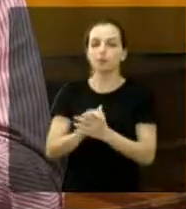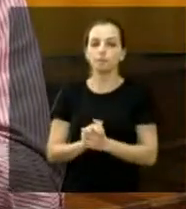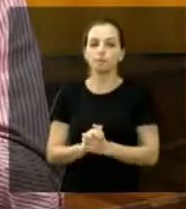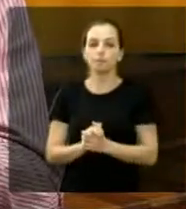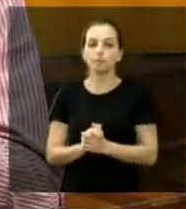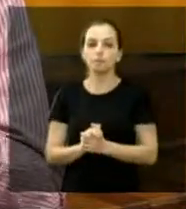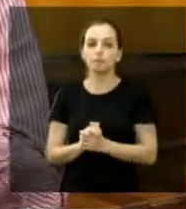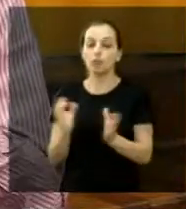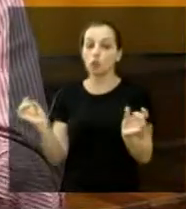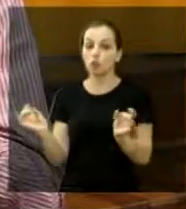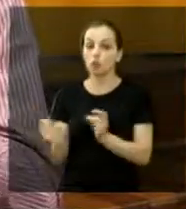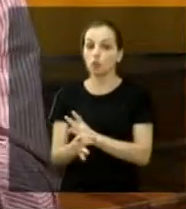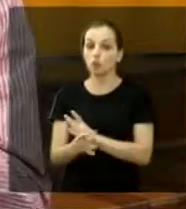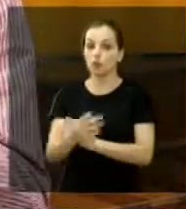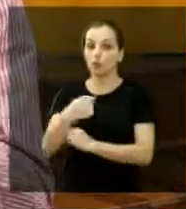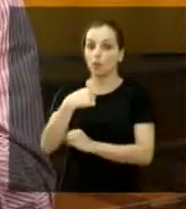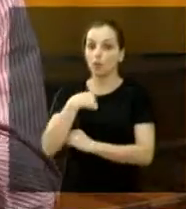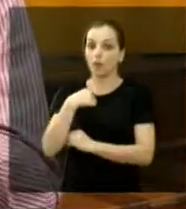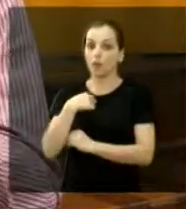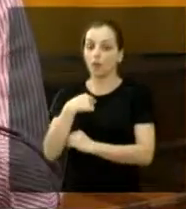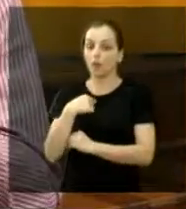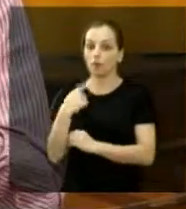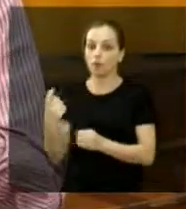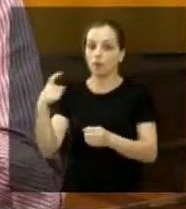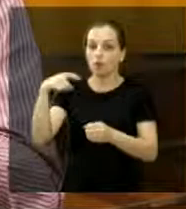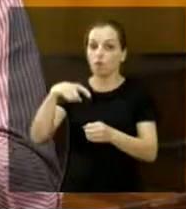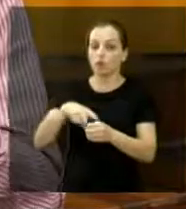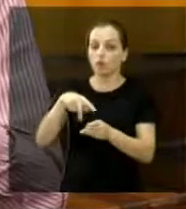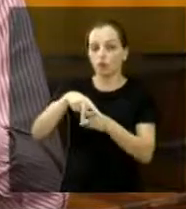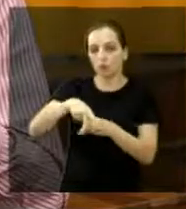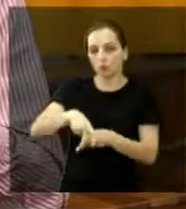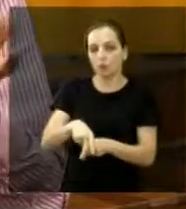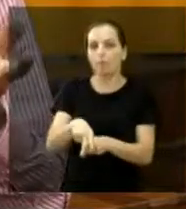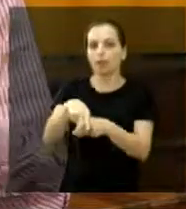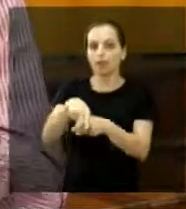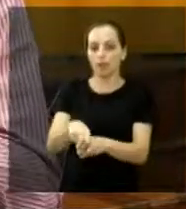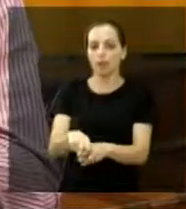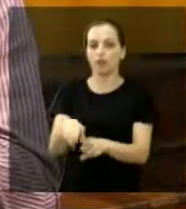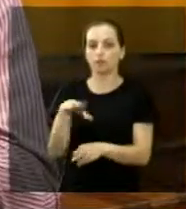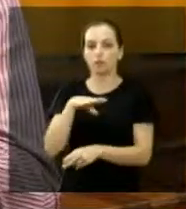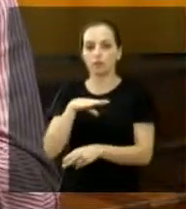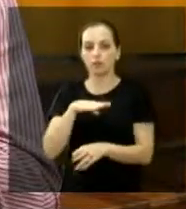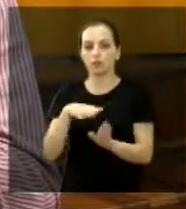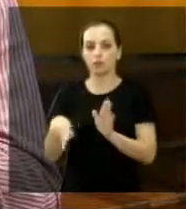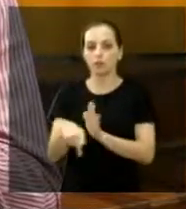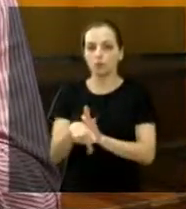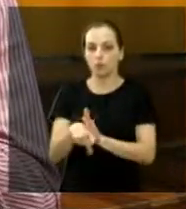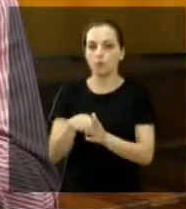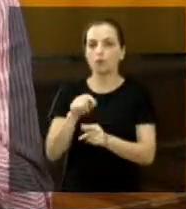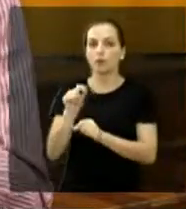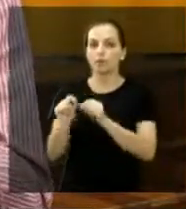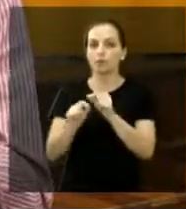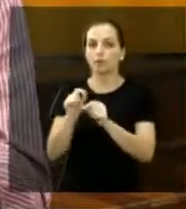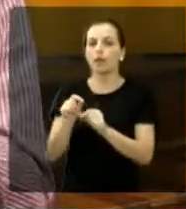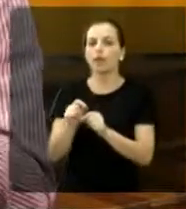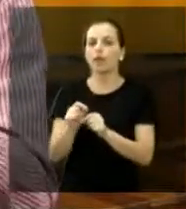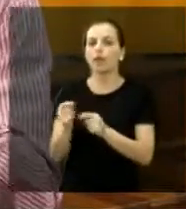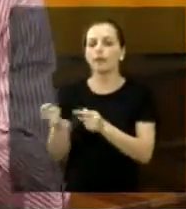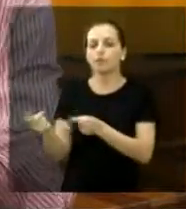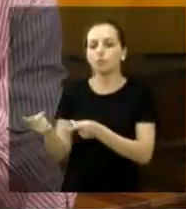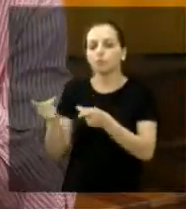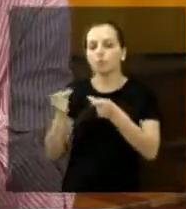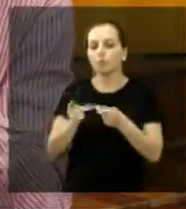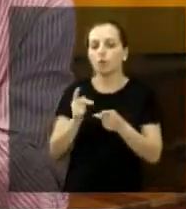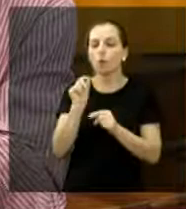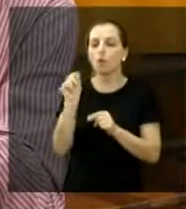do campeonato, eu já me sentia voltando para Barretos, que era o meu caminho natural, conforme foi o combinado. Aí o Araújo me chamou e